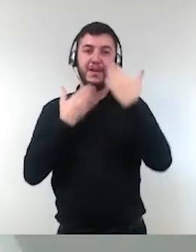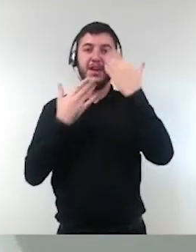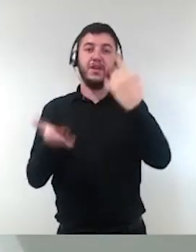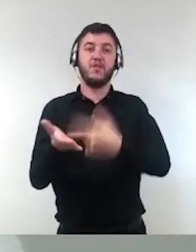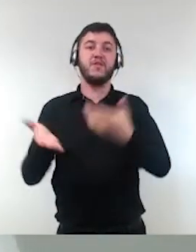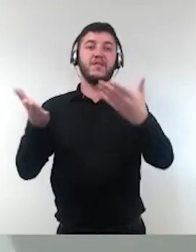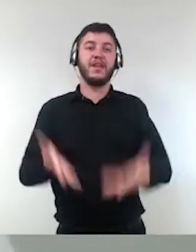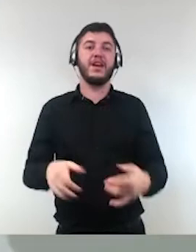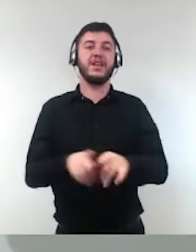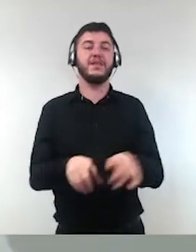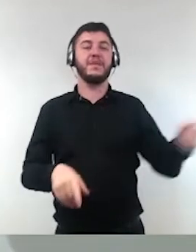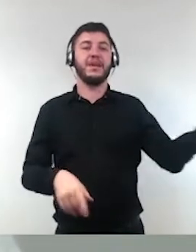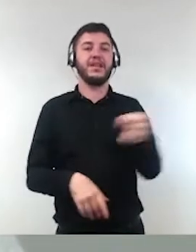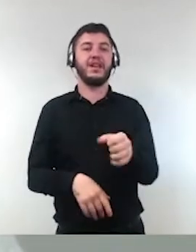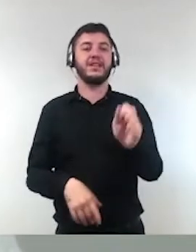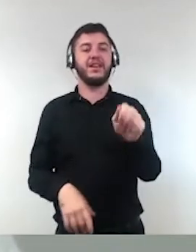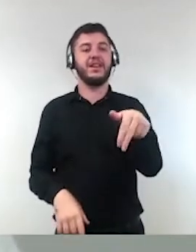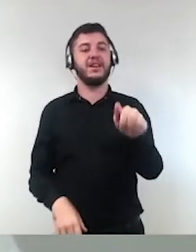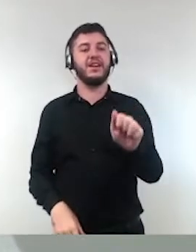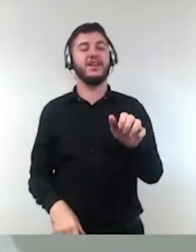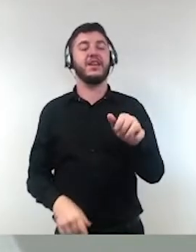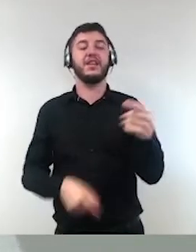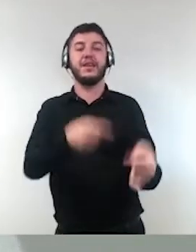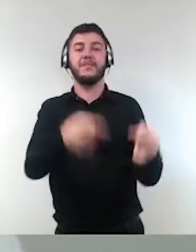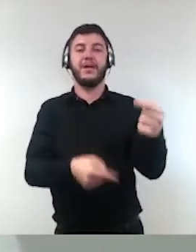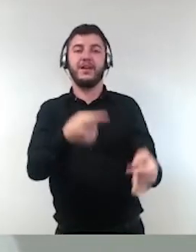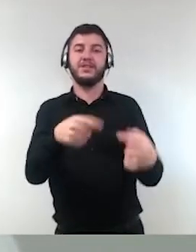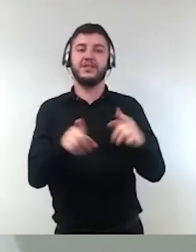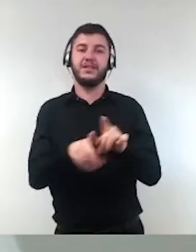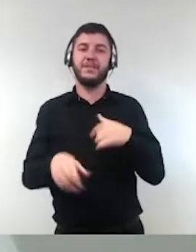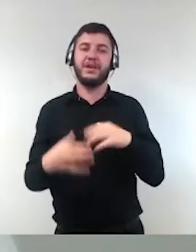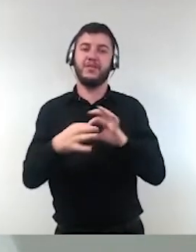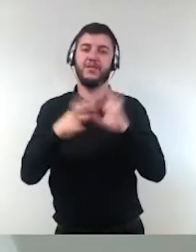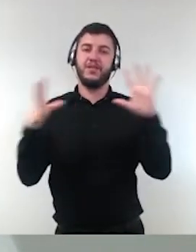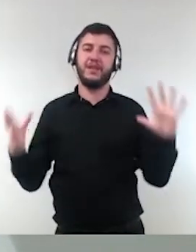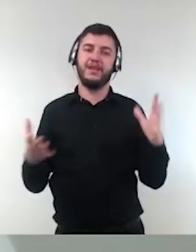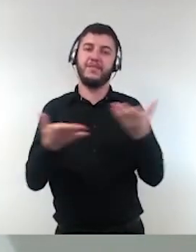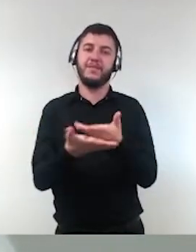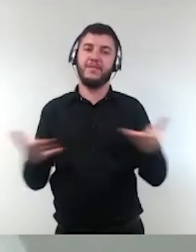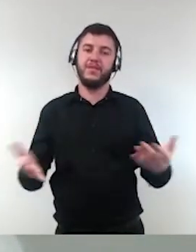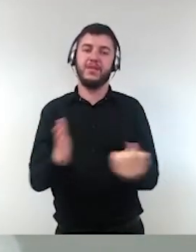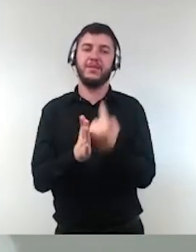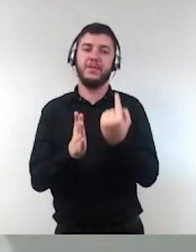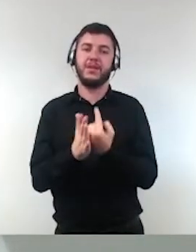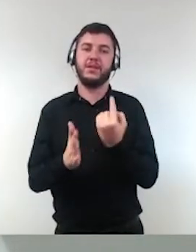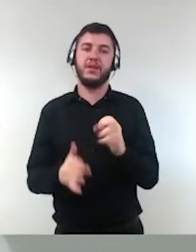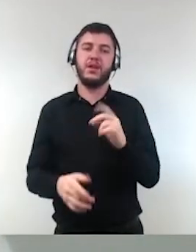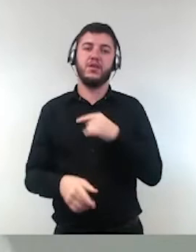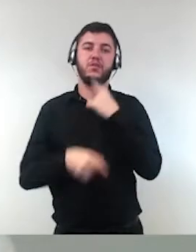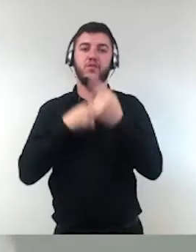trazerem a Ana Matra para esse debate, e fico à disposição de todos e todas.